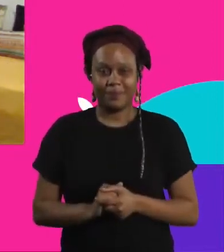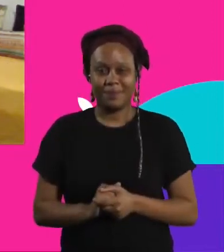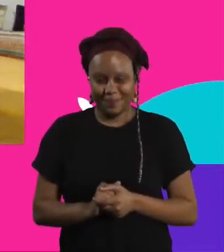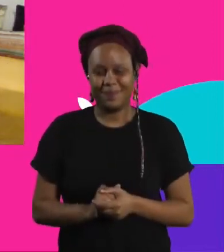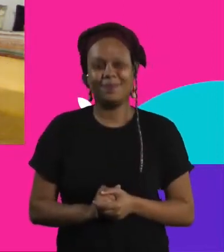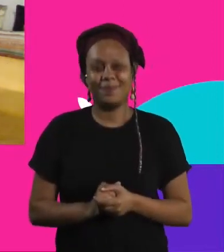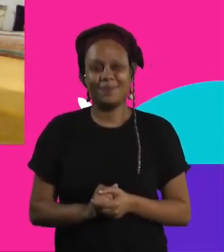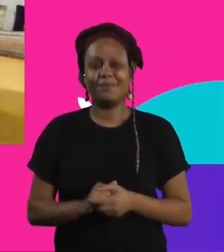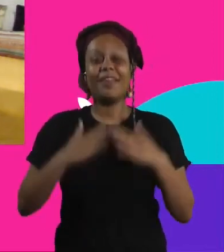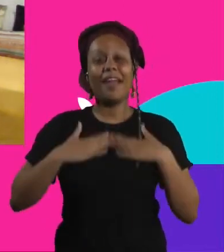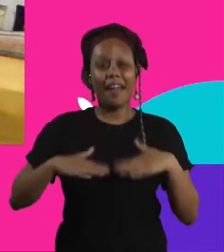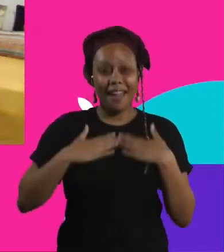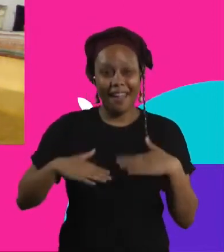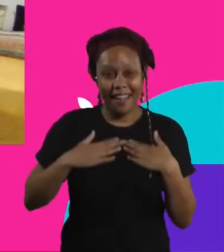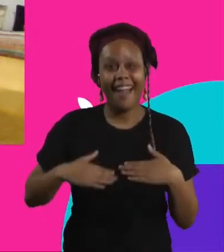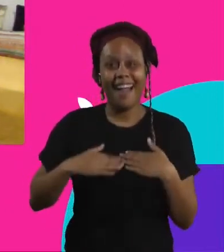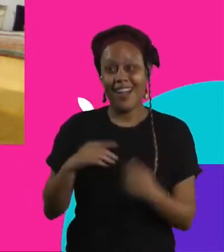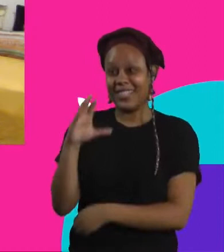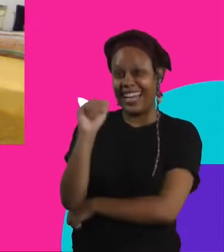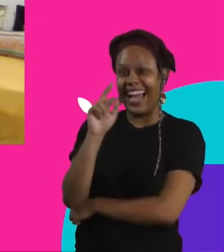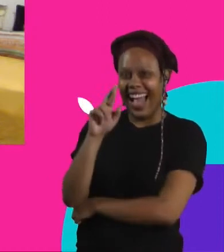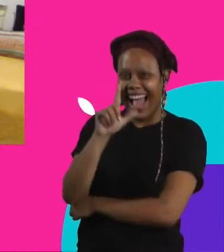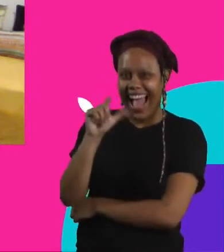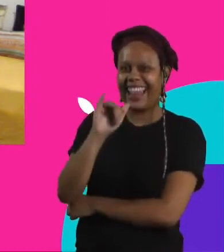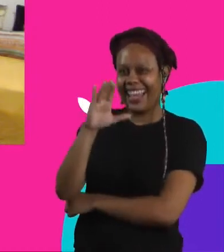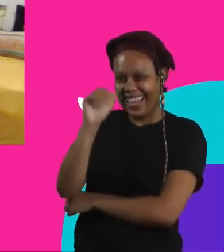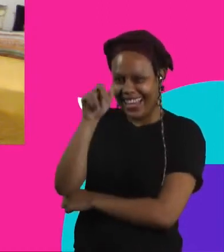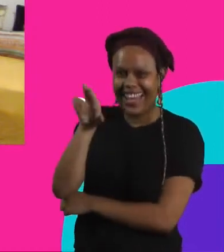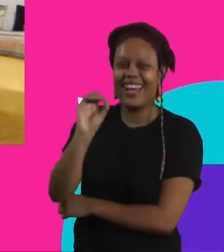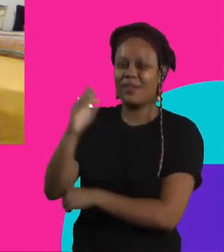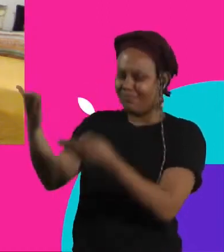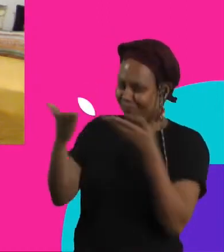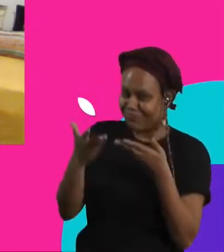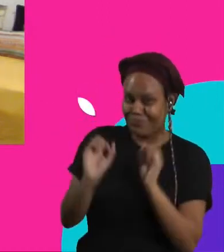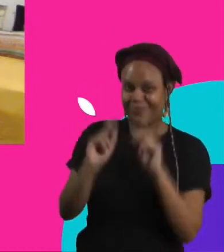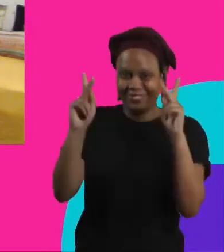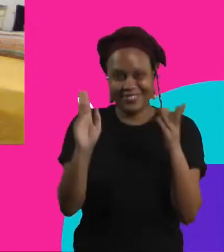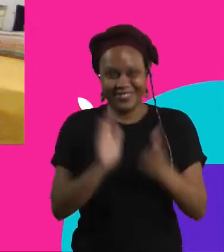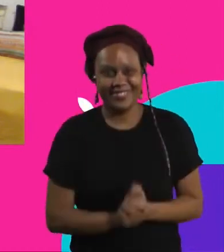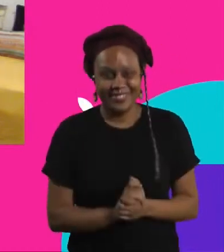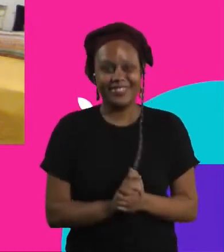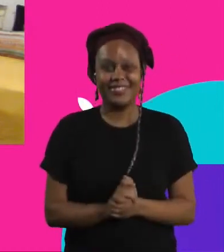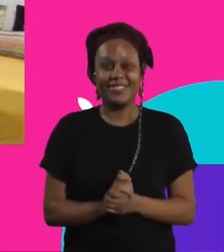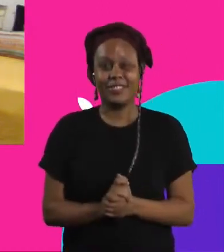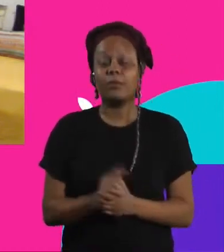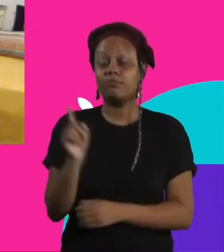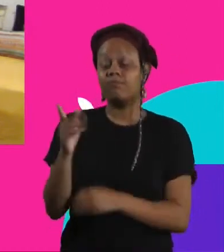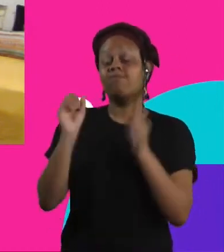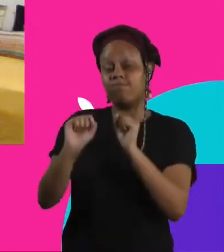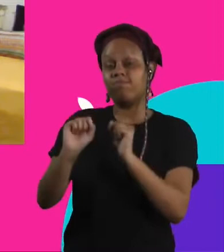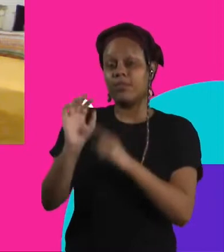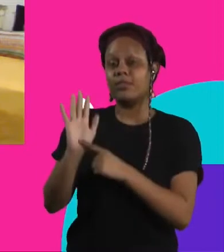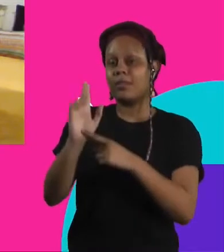Obrigada, Carla e Ícaro, sejam bem-vindos. Morris, passo para você, então, para se apresentar e também trazer a sua